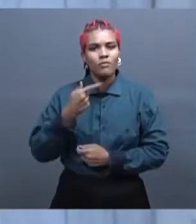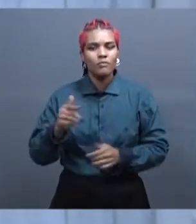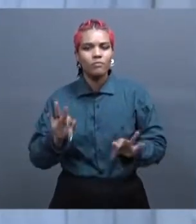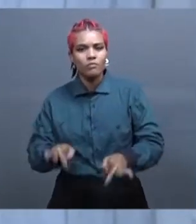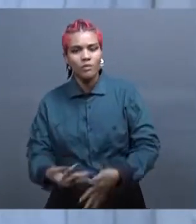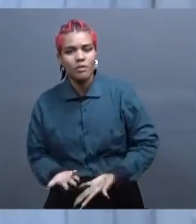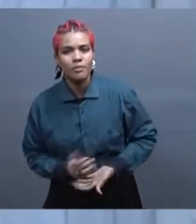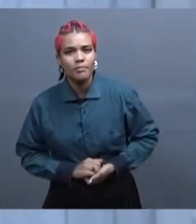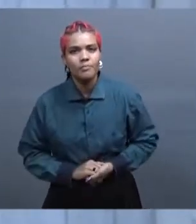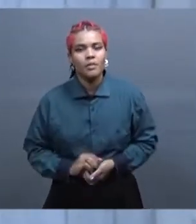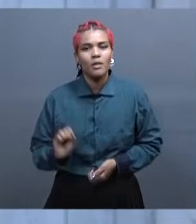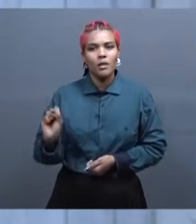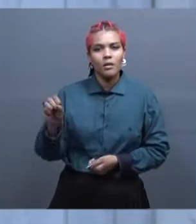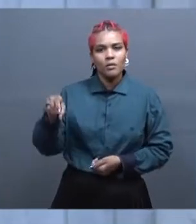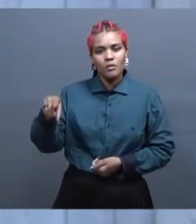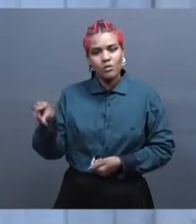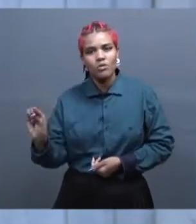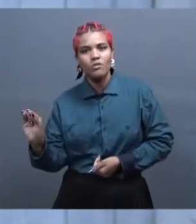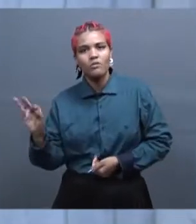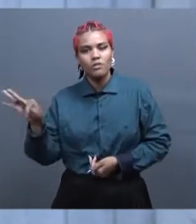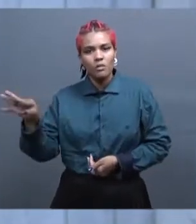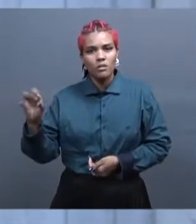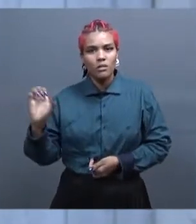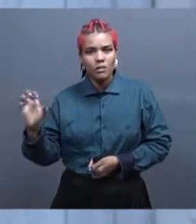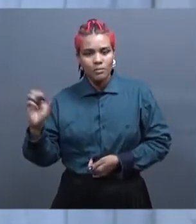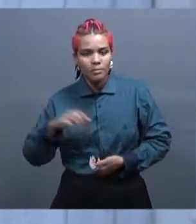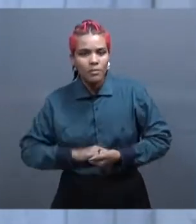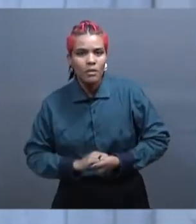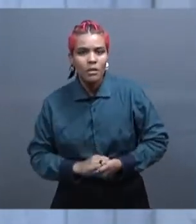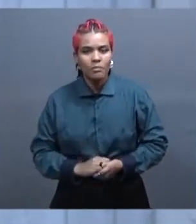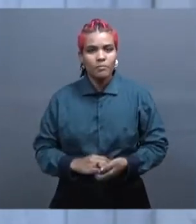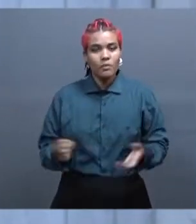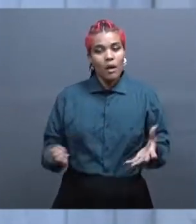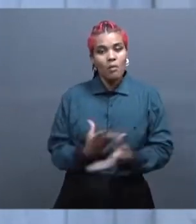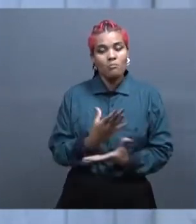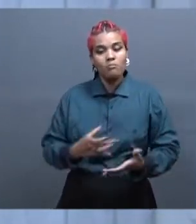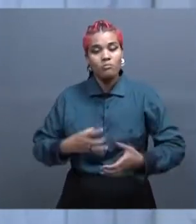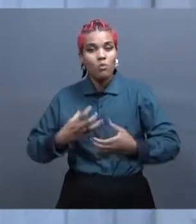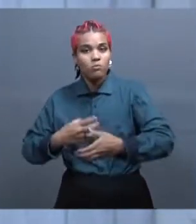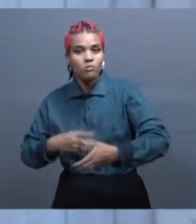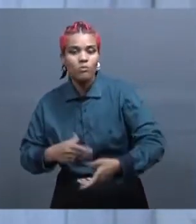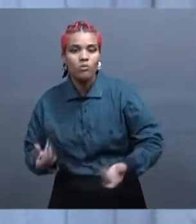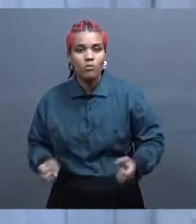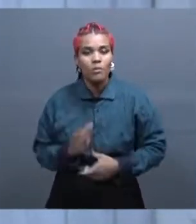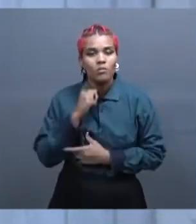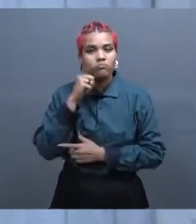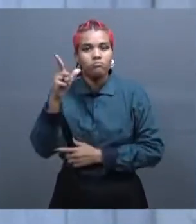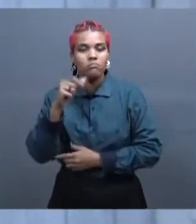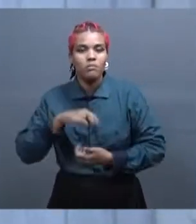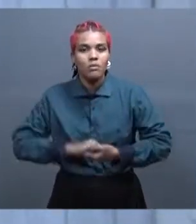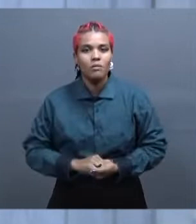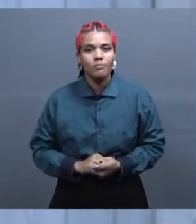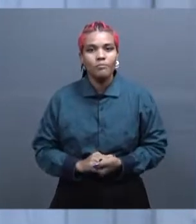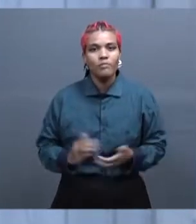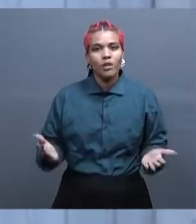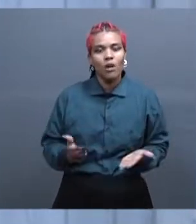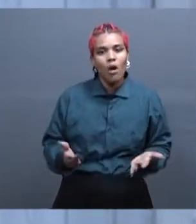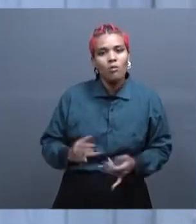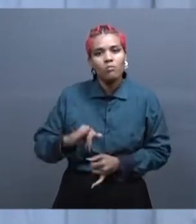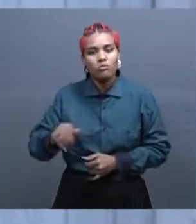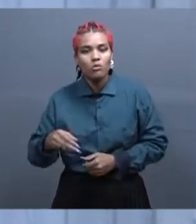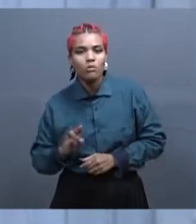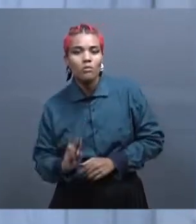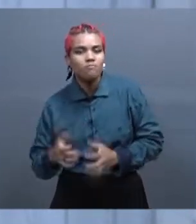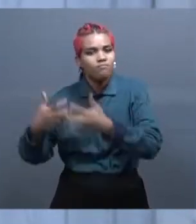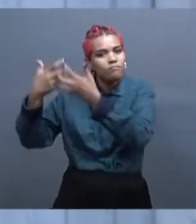a inscrição para o prêmio concurso cultural audiovisual e hoje j1 vai refletir sobre o olhar no corpo na